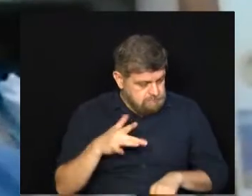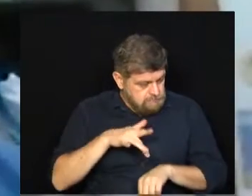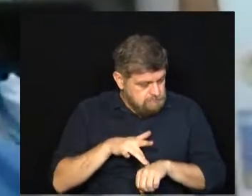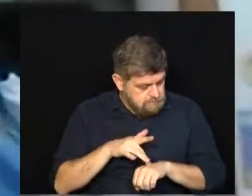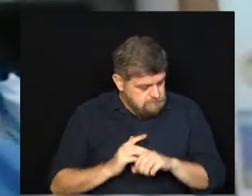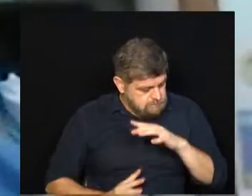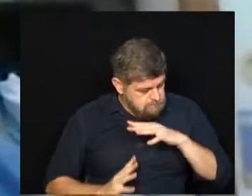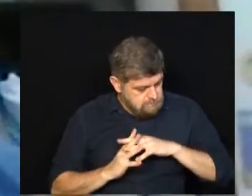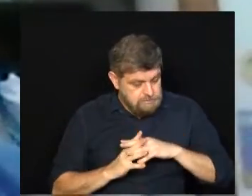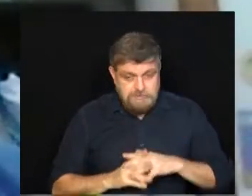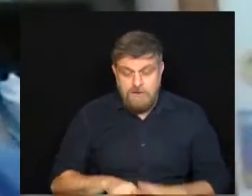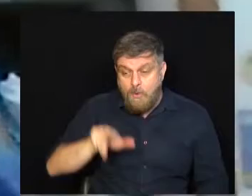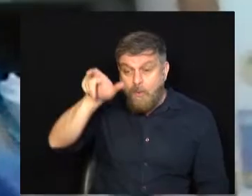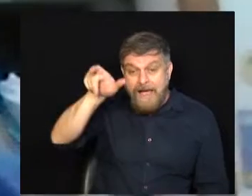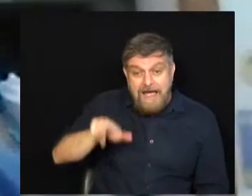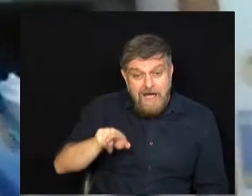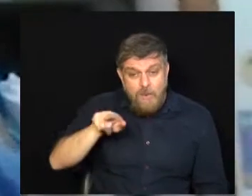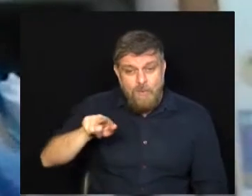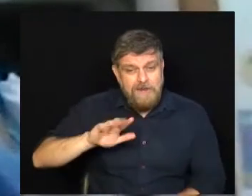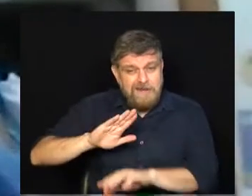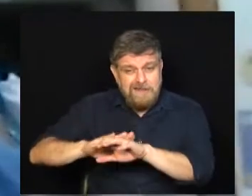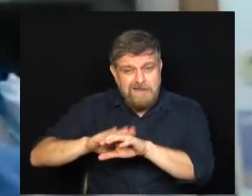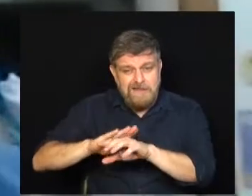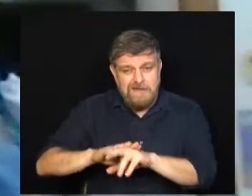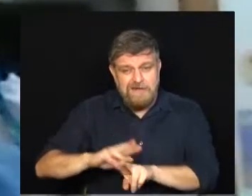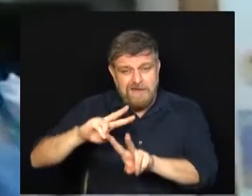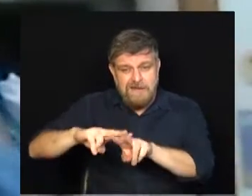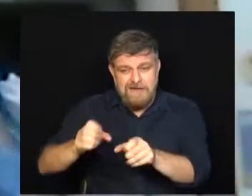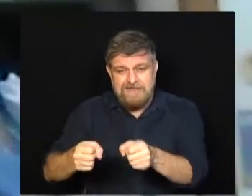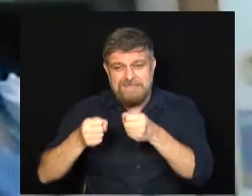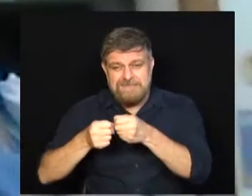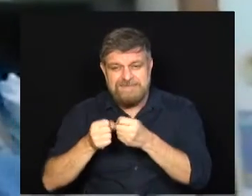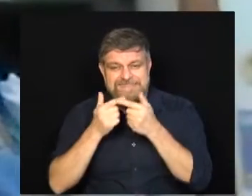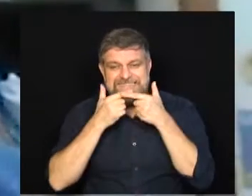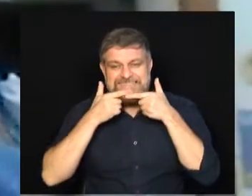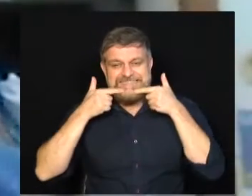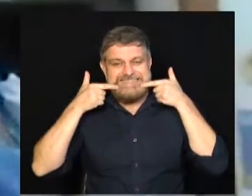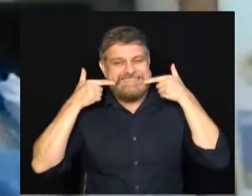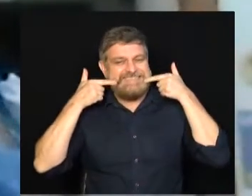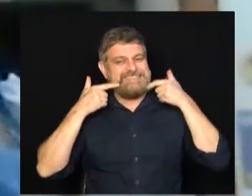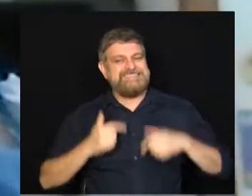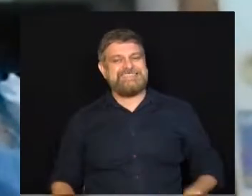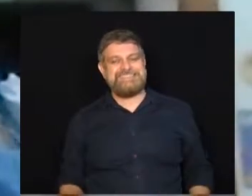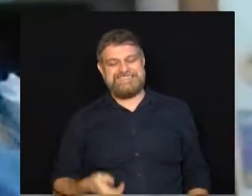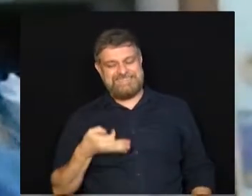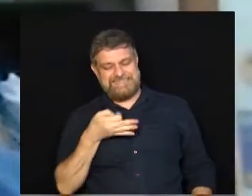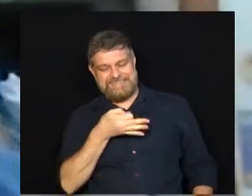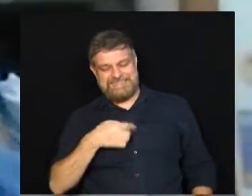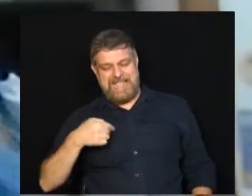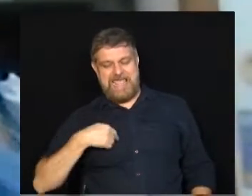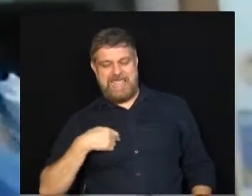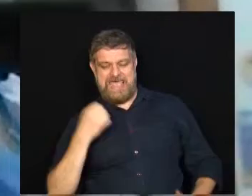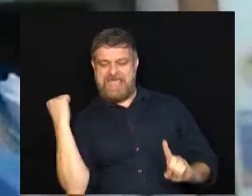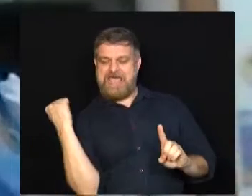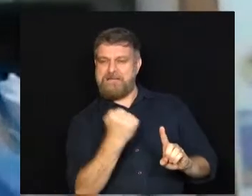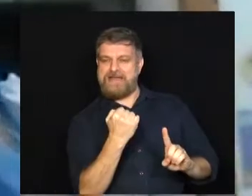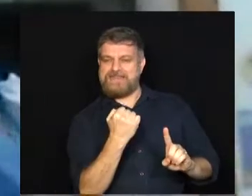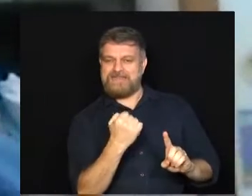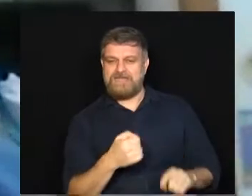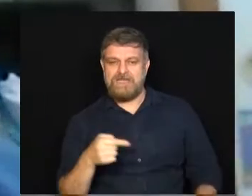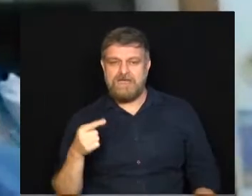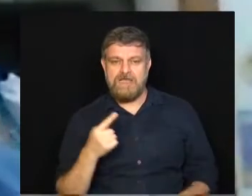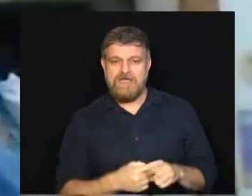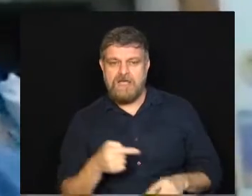isso. Ele, quando foi detido, com um sorriso no rosto, ele disse: eu matei porque